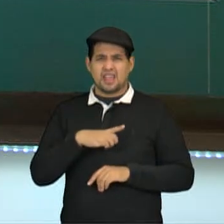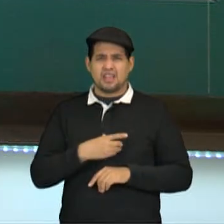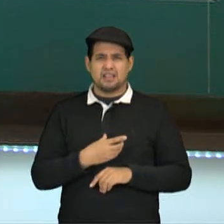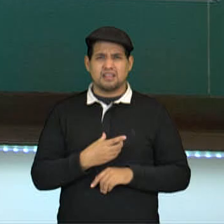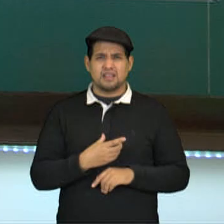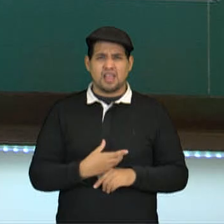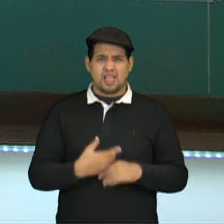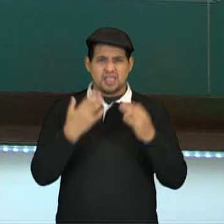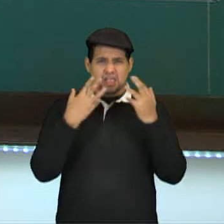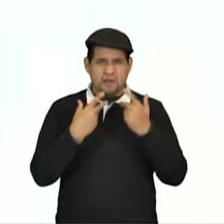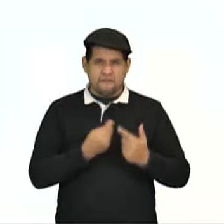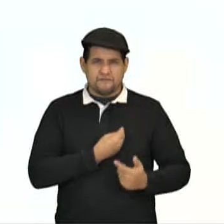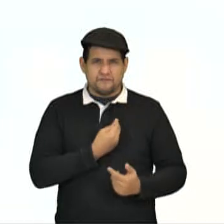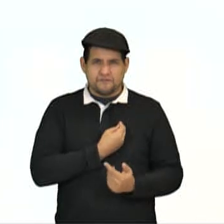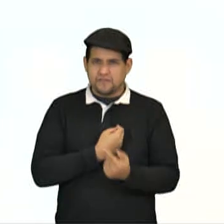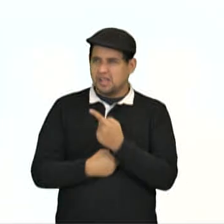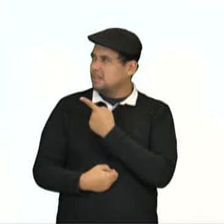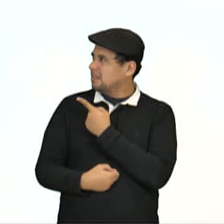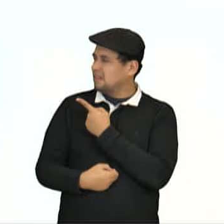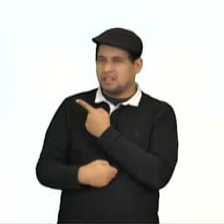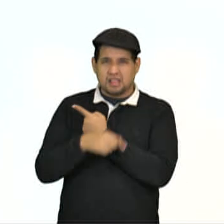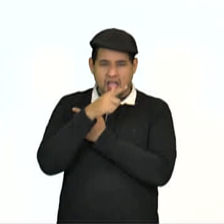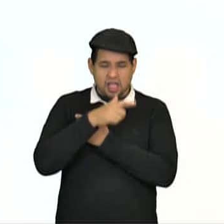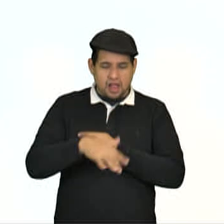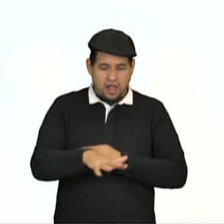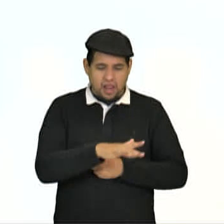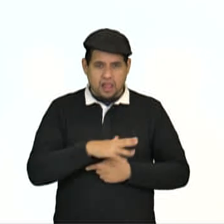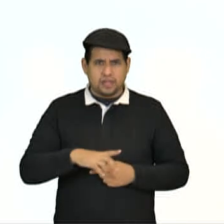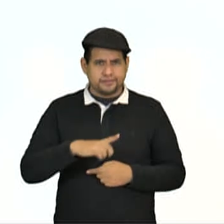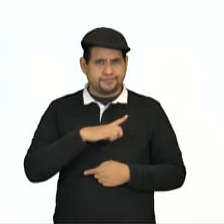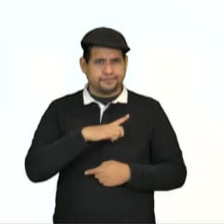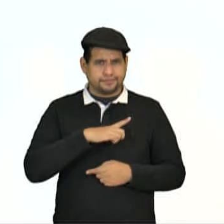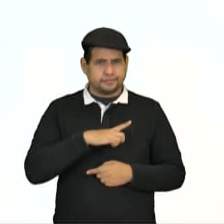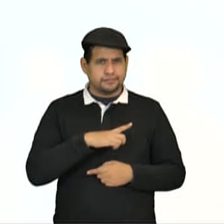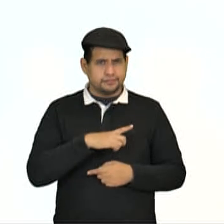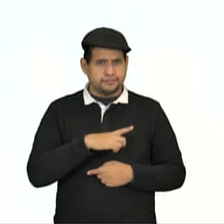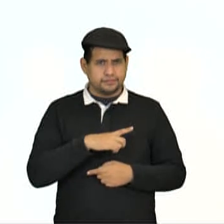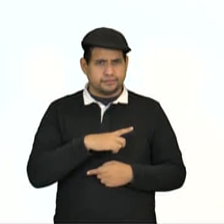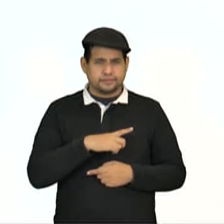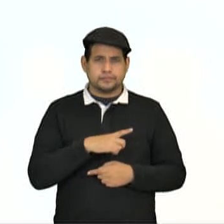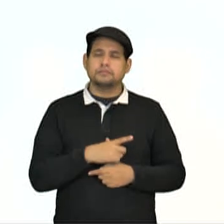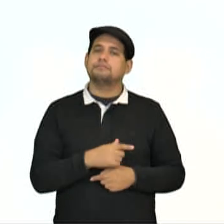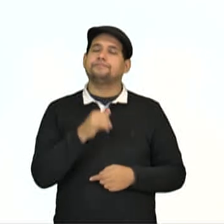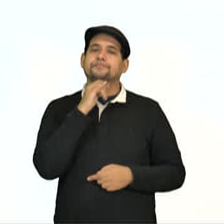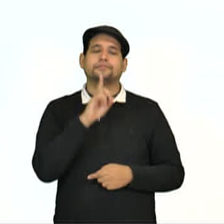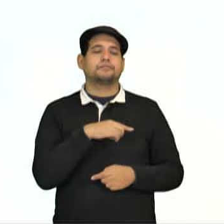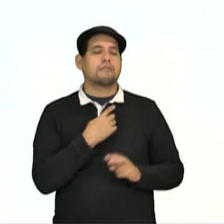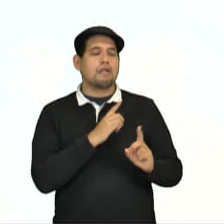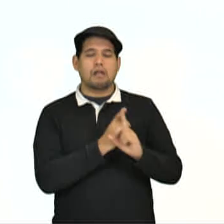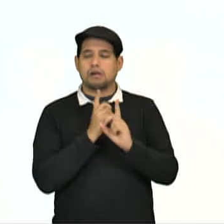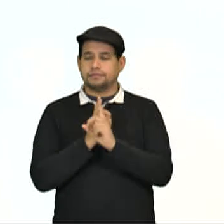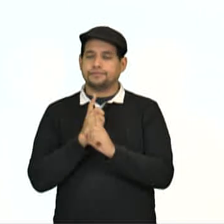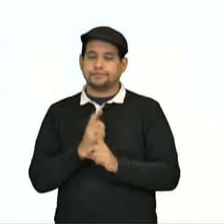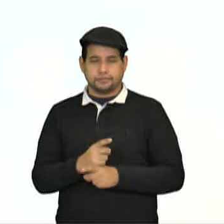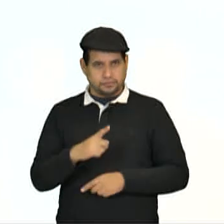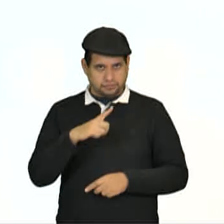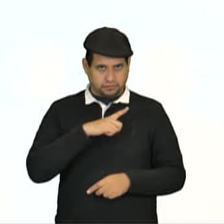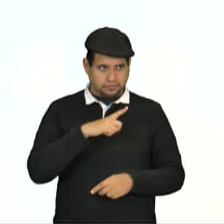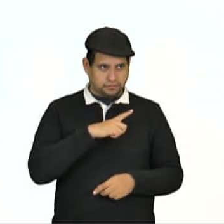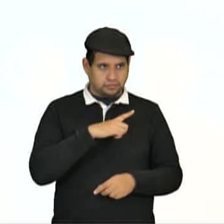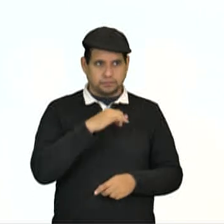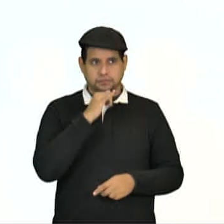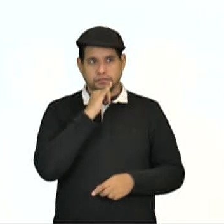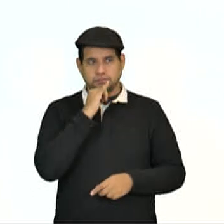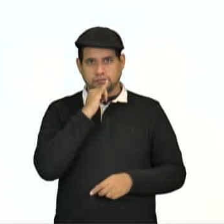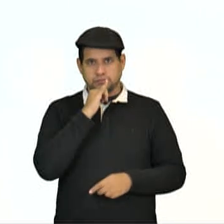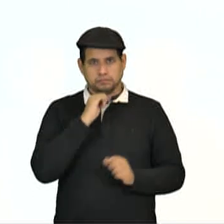seres vivos aqui nessa imagem, numa imagem como essa, né, em poças de águas naturais que nós encontramos? Será que tem a